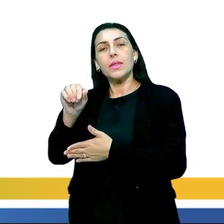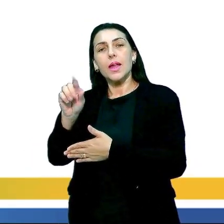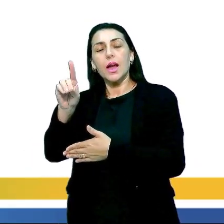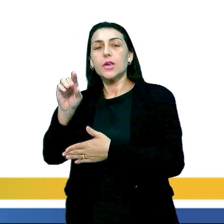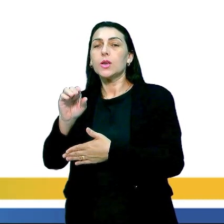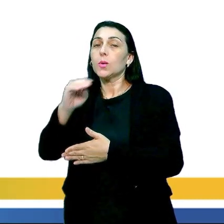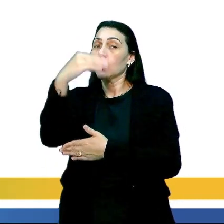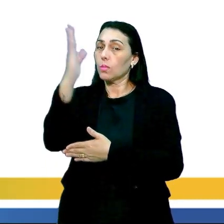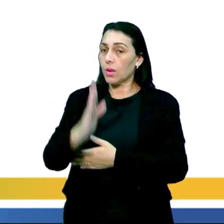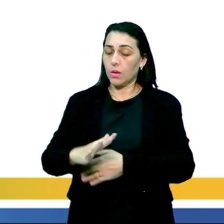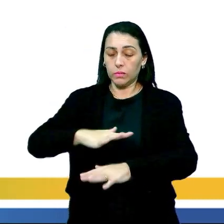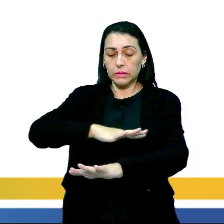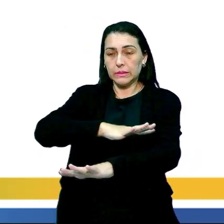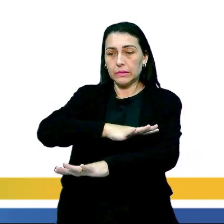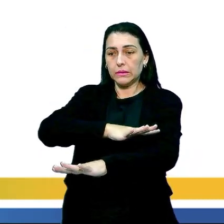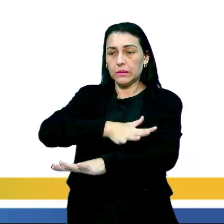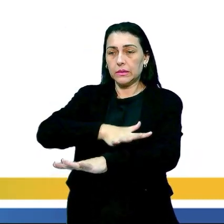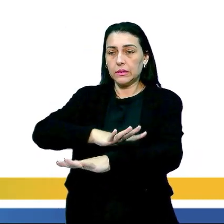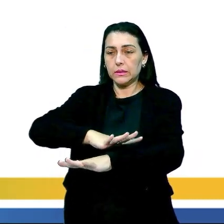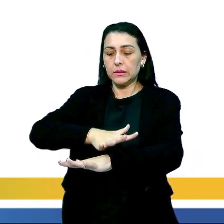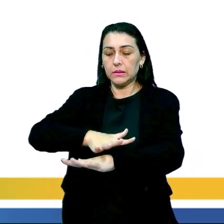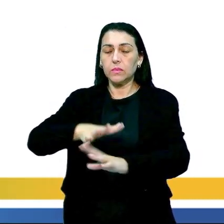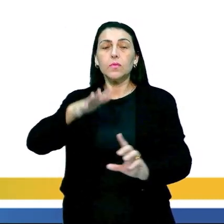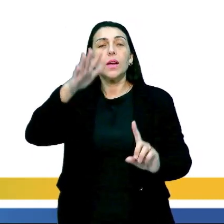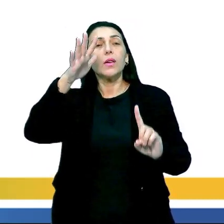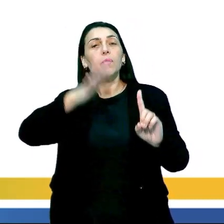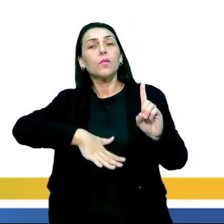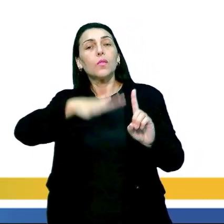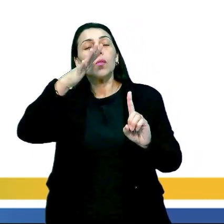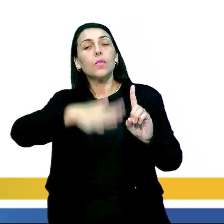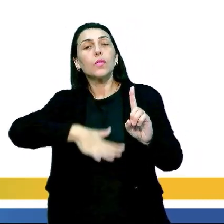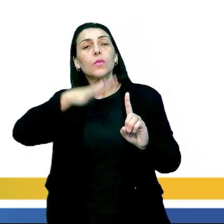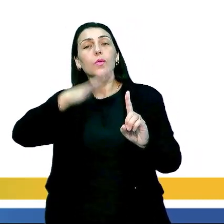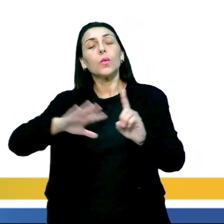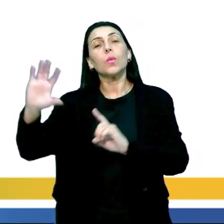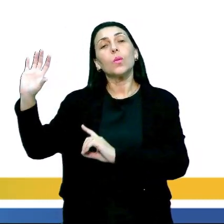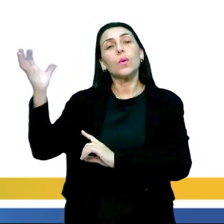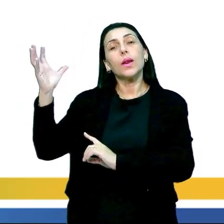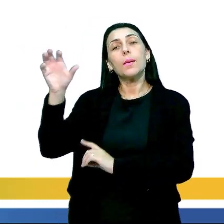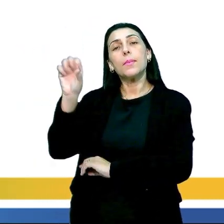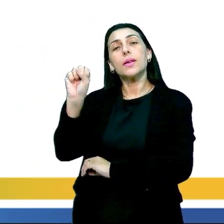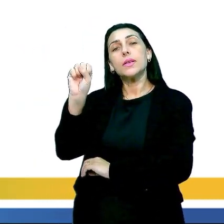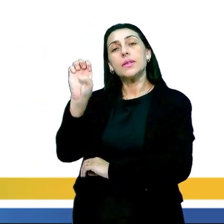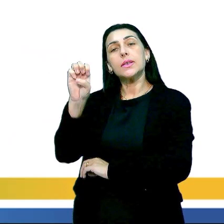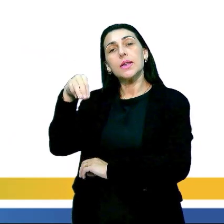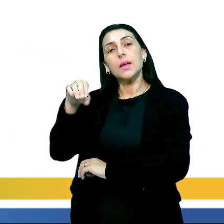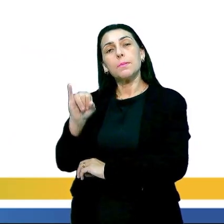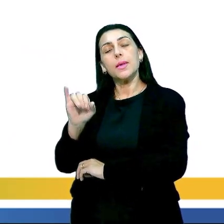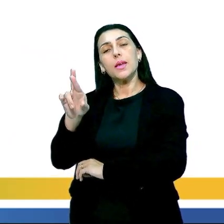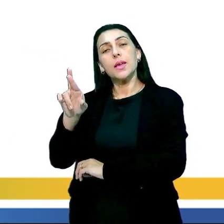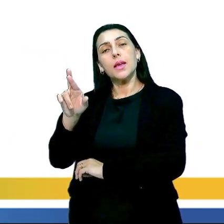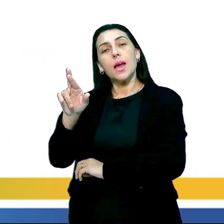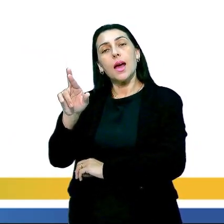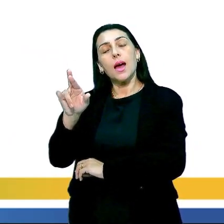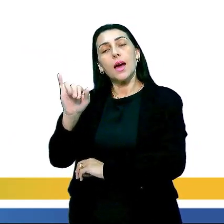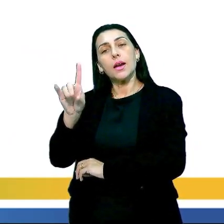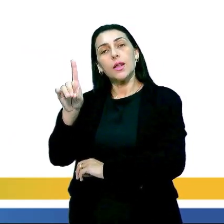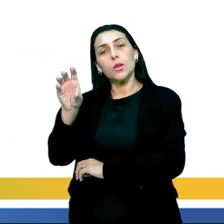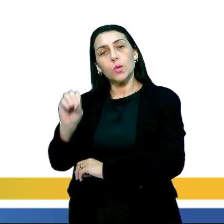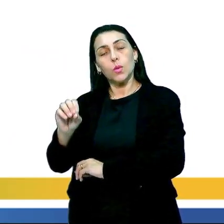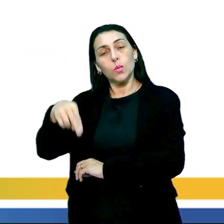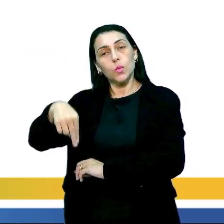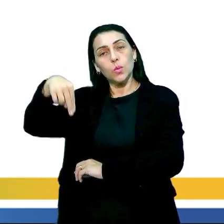o fator relevo ele vai influenciar diretamente na ocorrência do clima semiárido, que a gente conhece, por exemplo, lá na